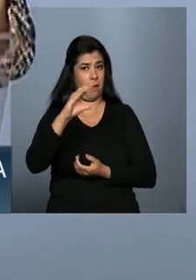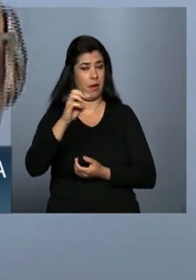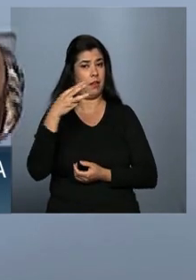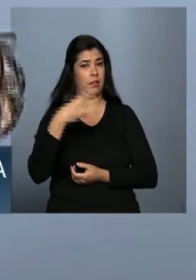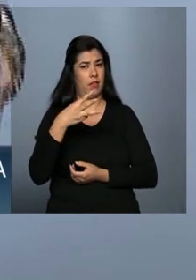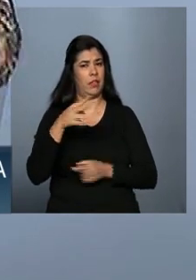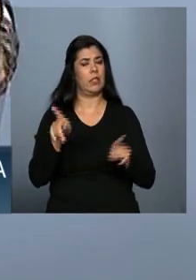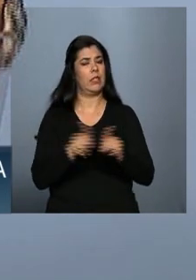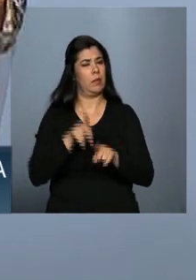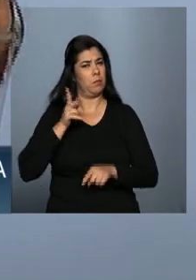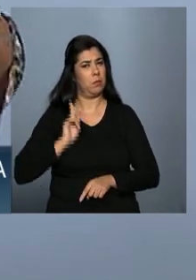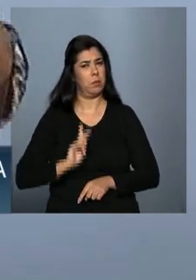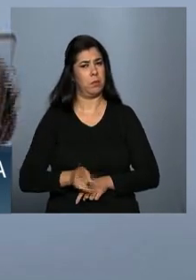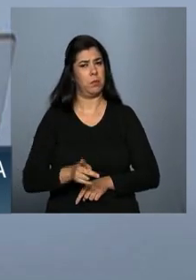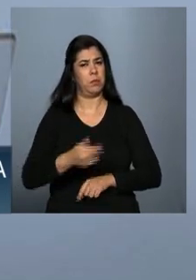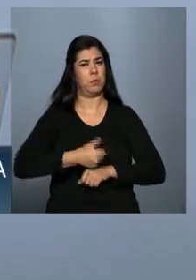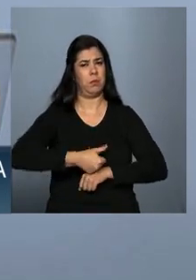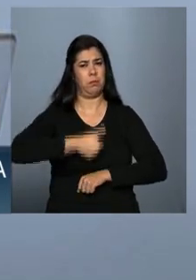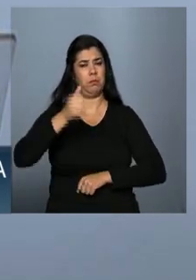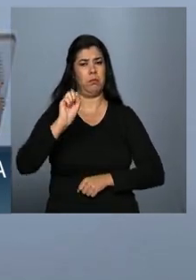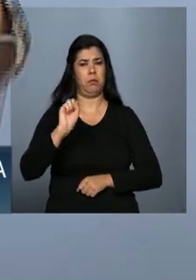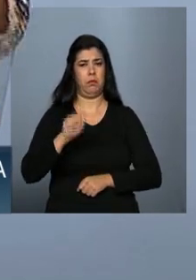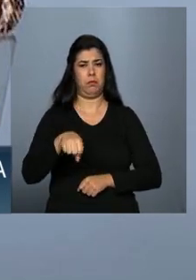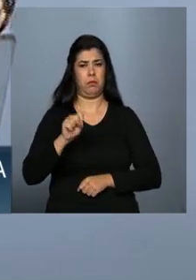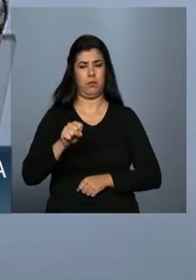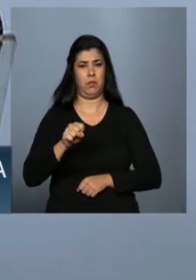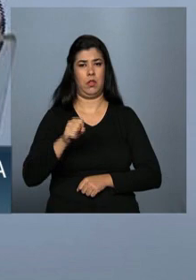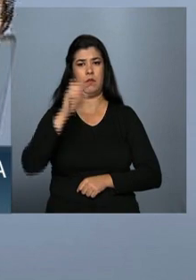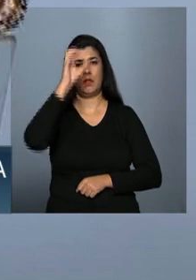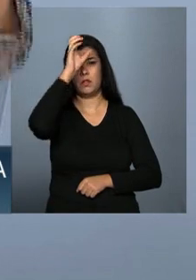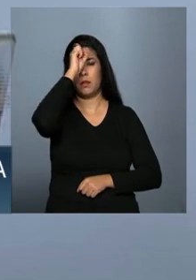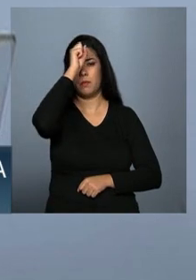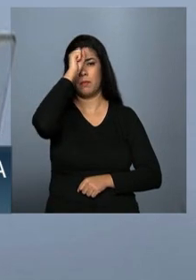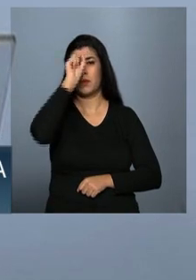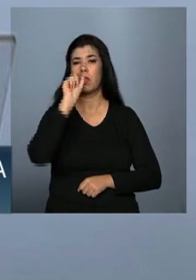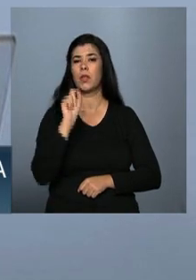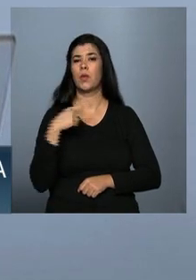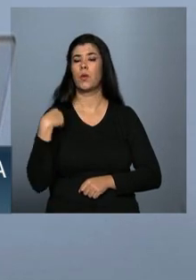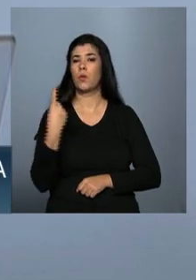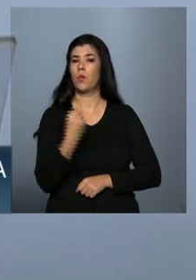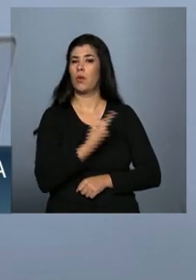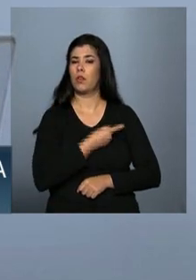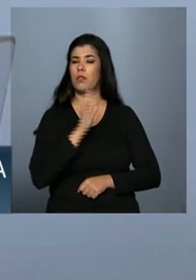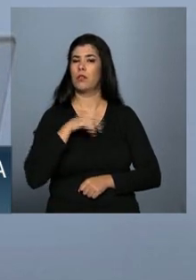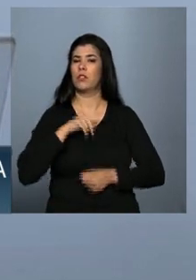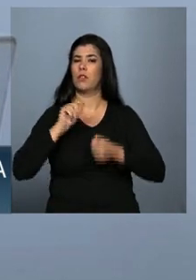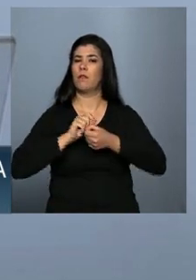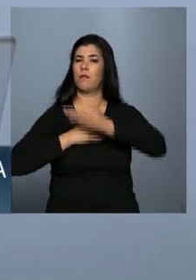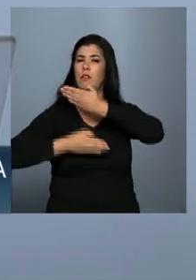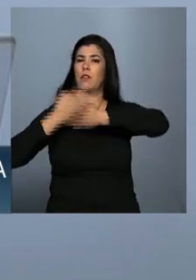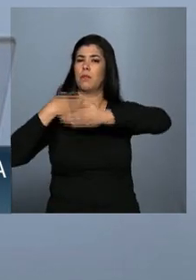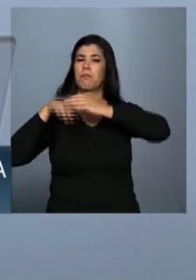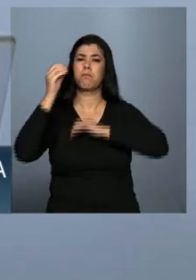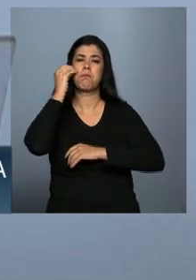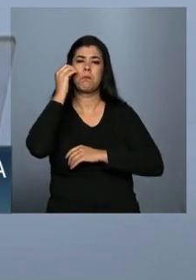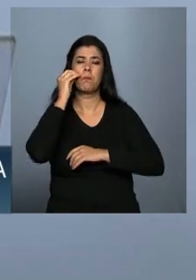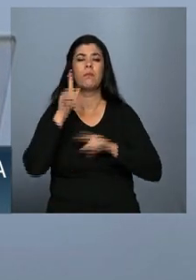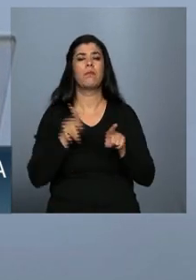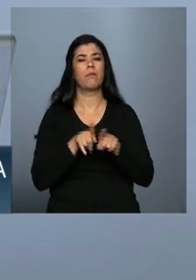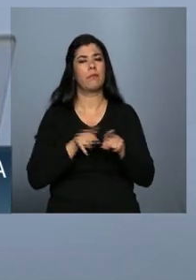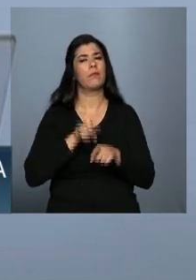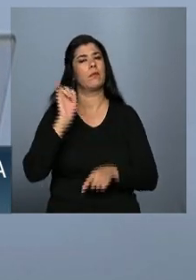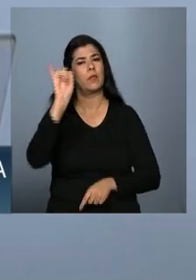vamos melhorar ainda mais ele. Nós aprendemos com o que fizemos. E isso é algo